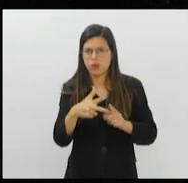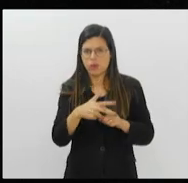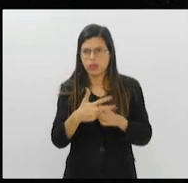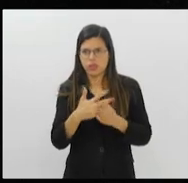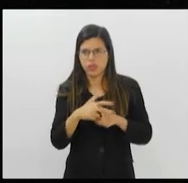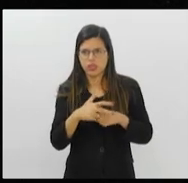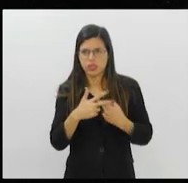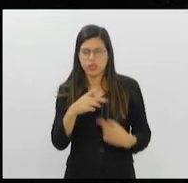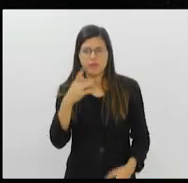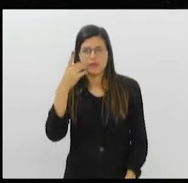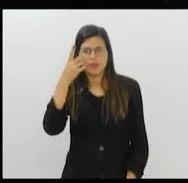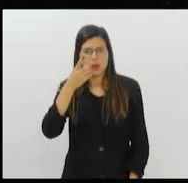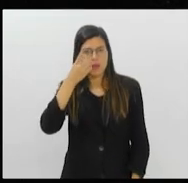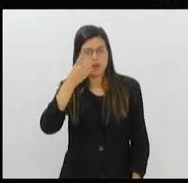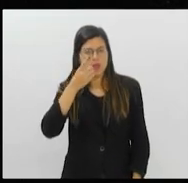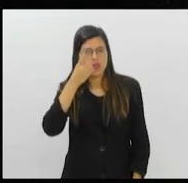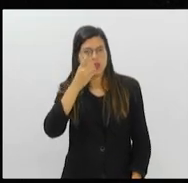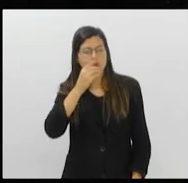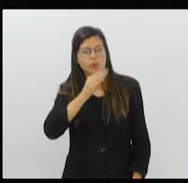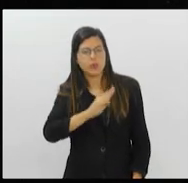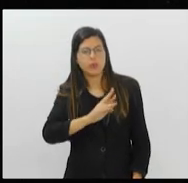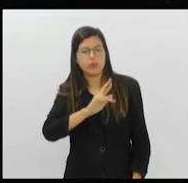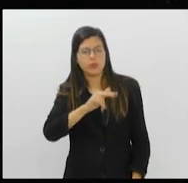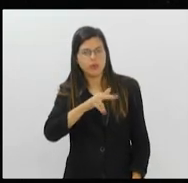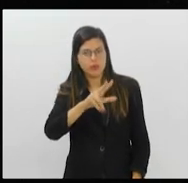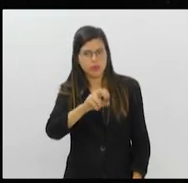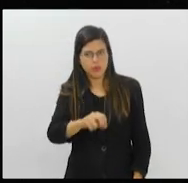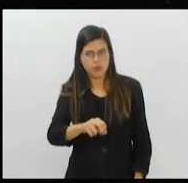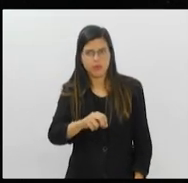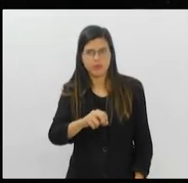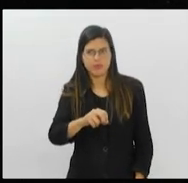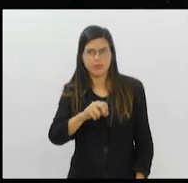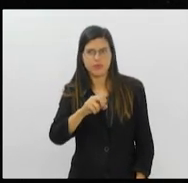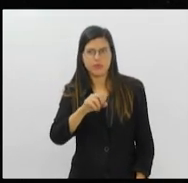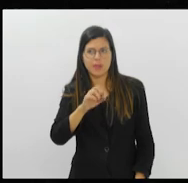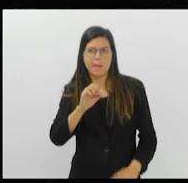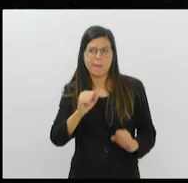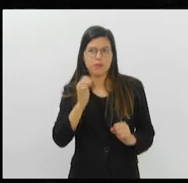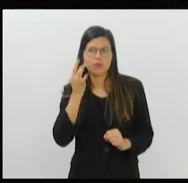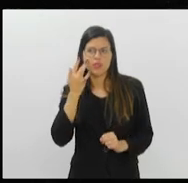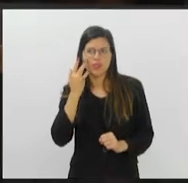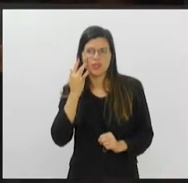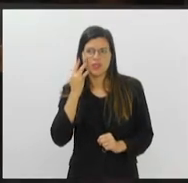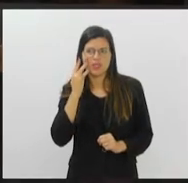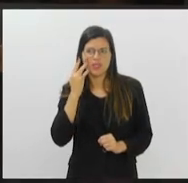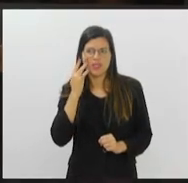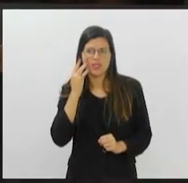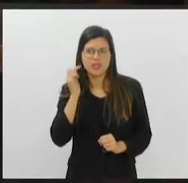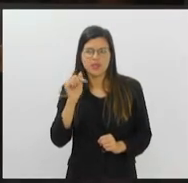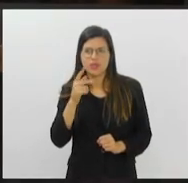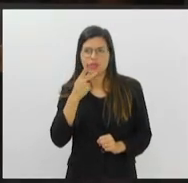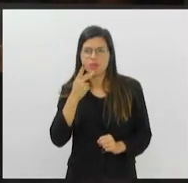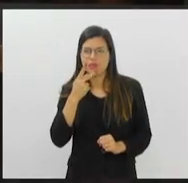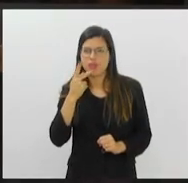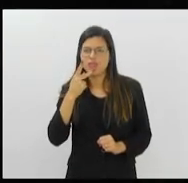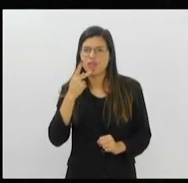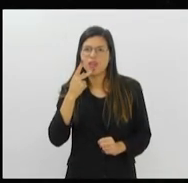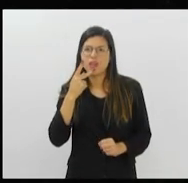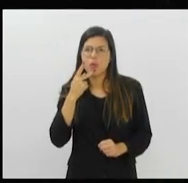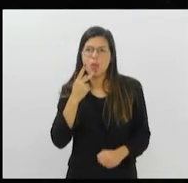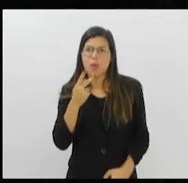Buareto, pode achar o senhor que eu estou falando para surdo, né? Porque a gente está aqui